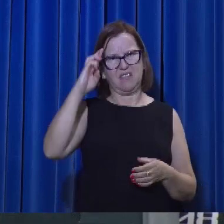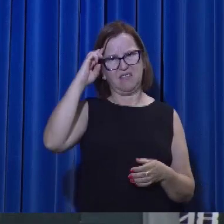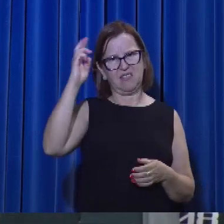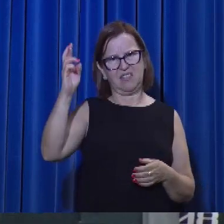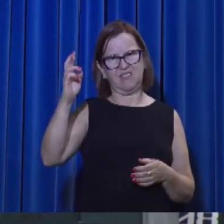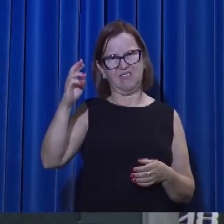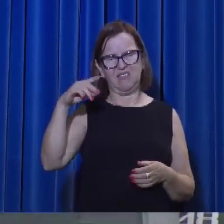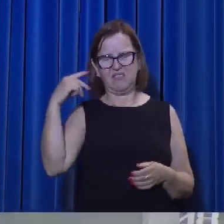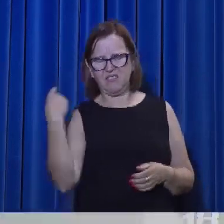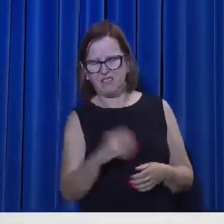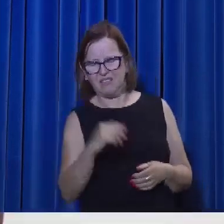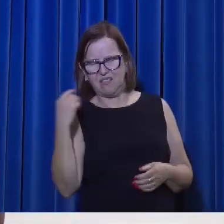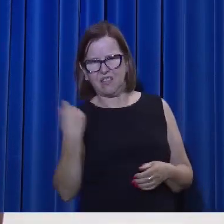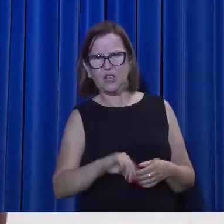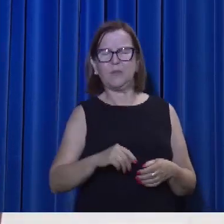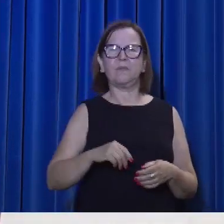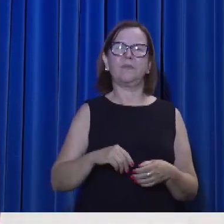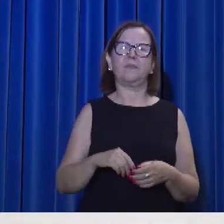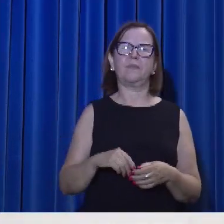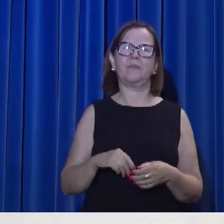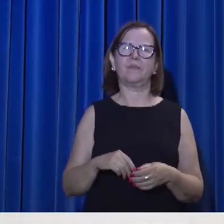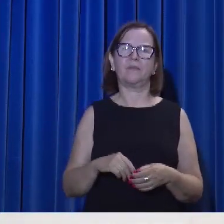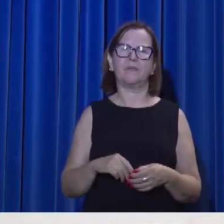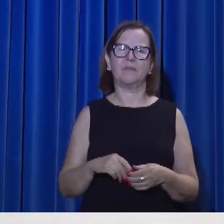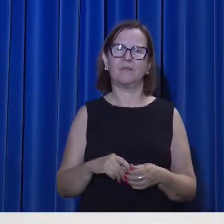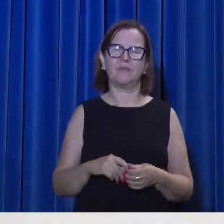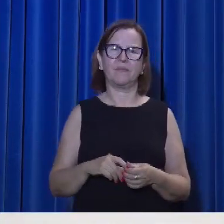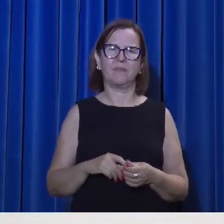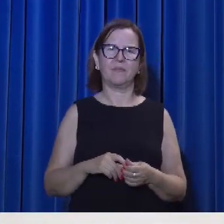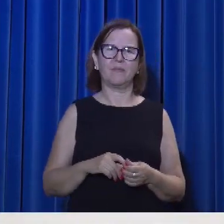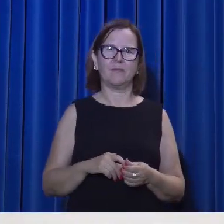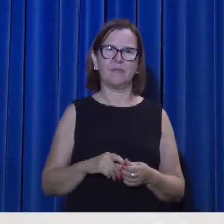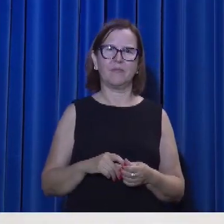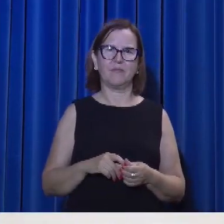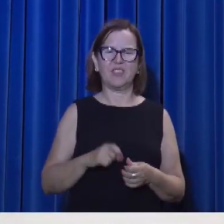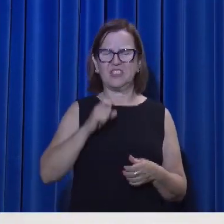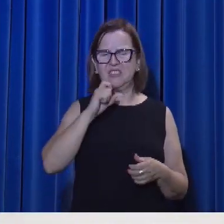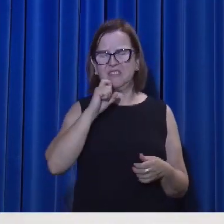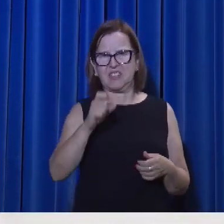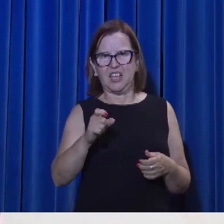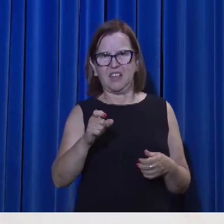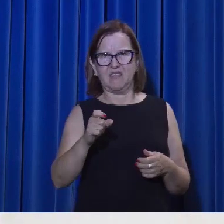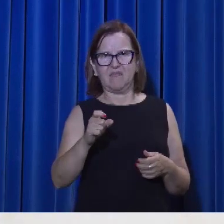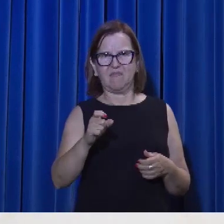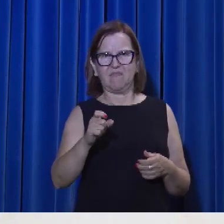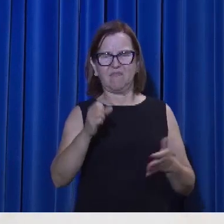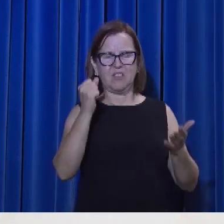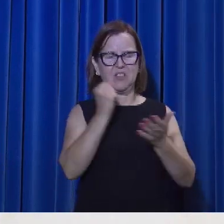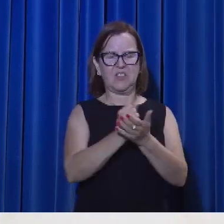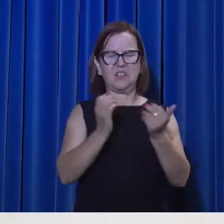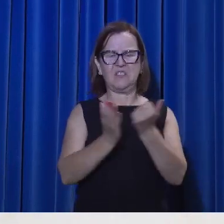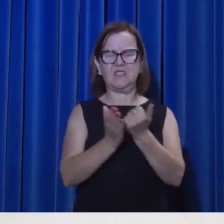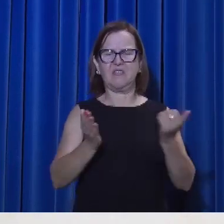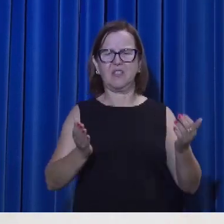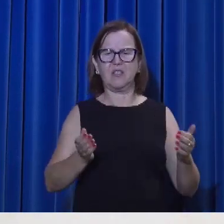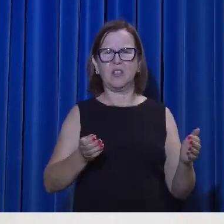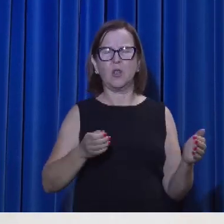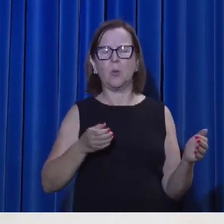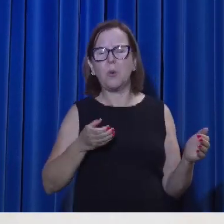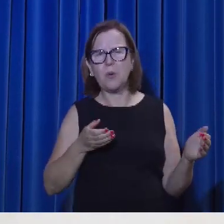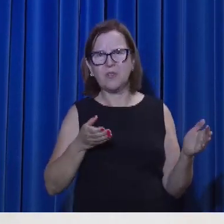o açoitaram, que o vituperaram e botaram ele naquela cruz e cuspiram